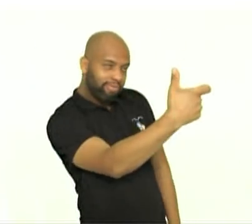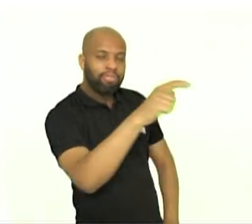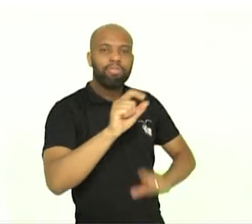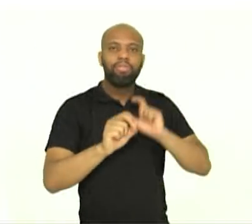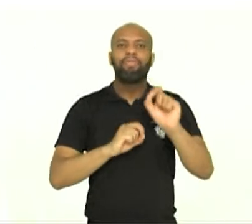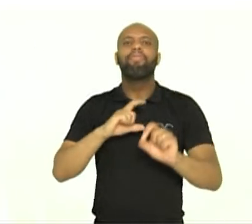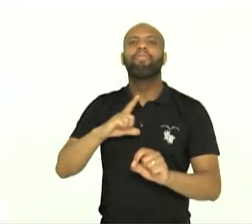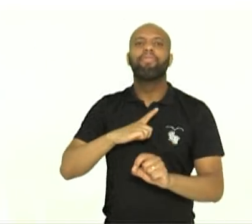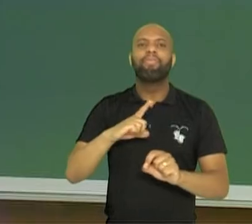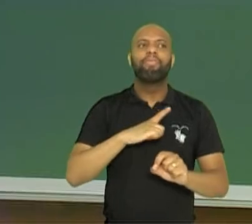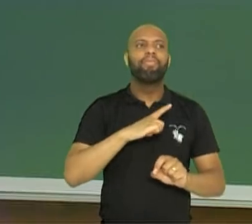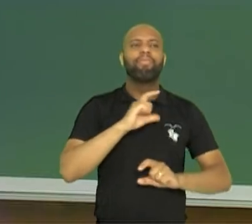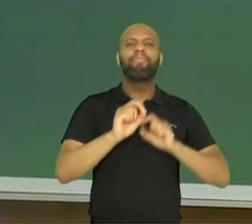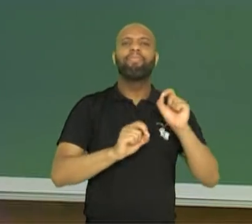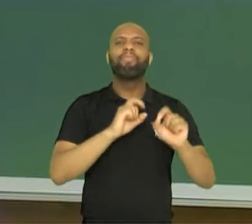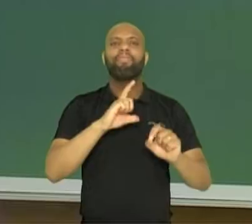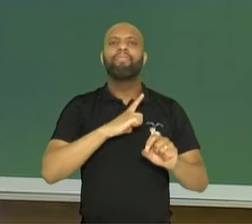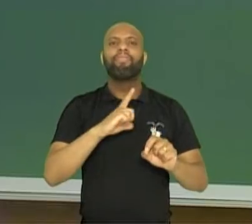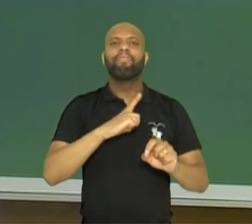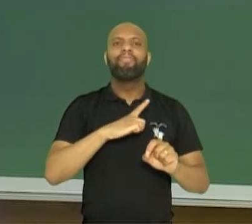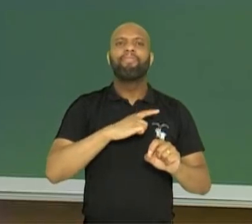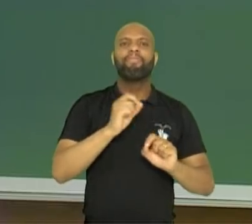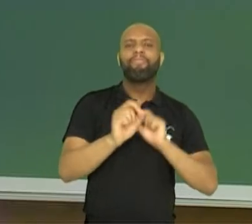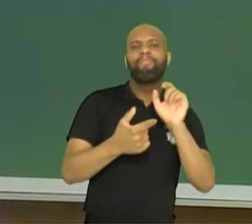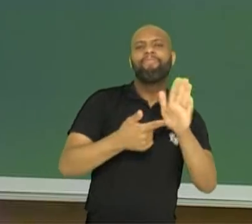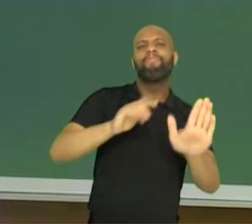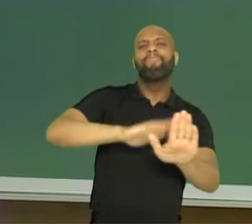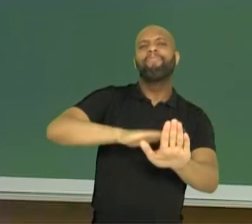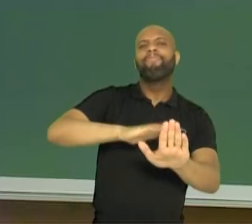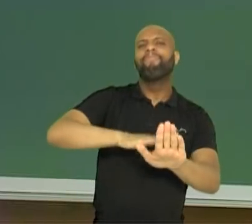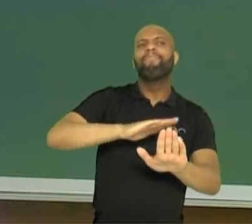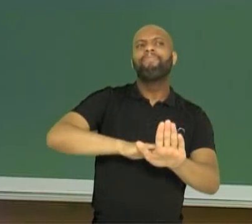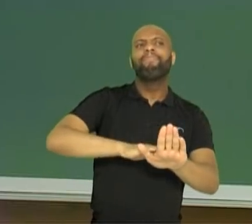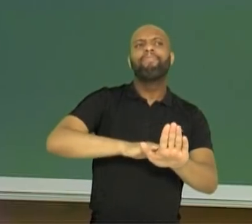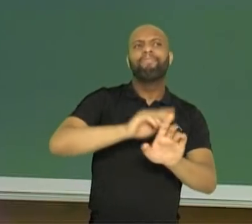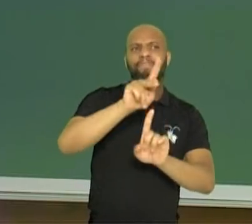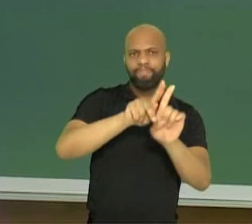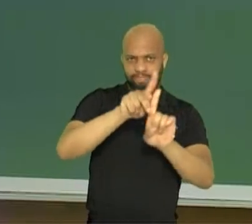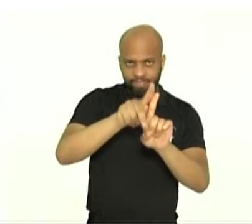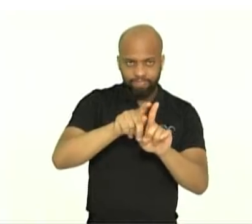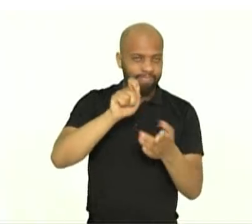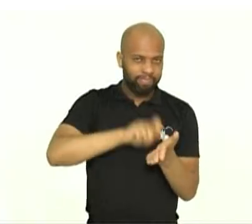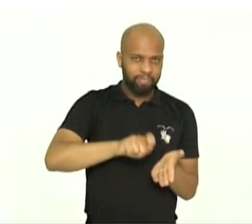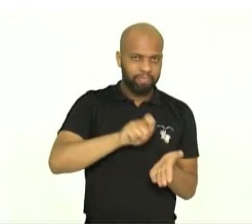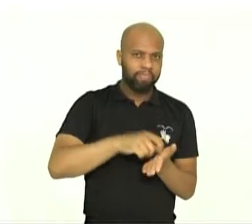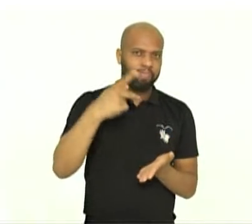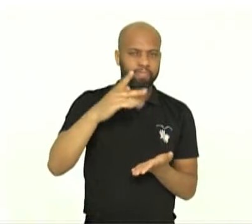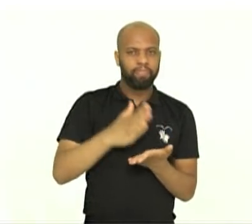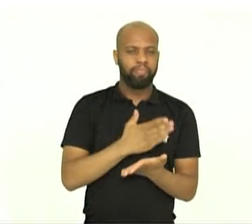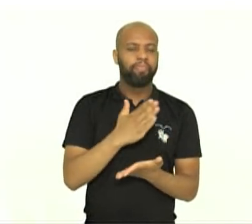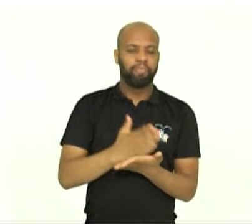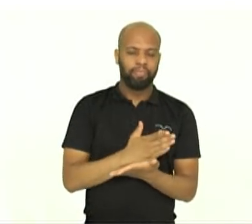que está implícito na fala da personagem? Anote no seu caderno.